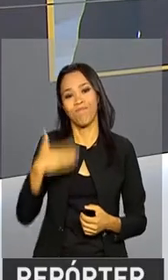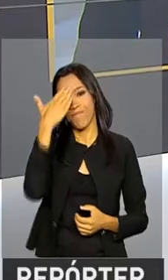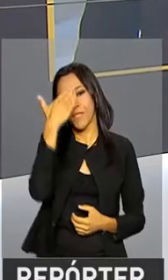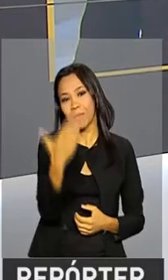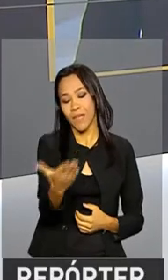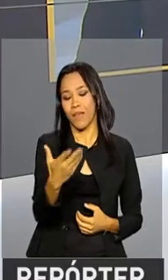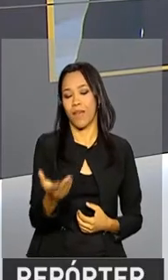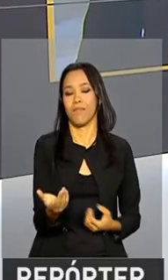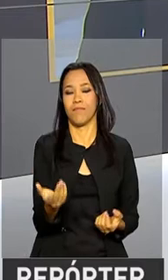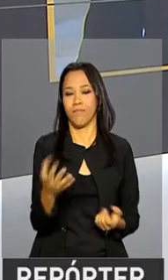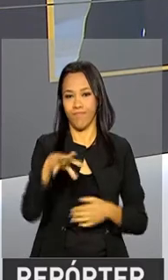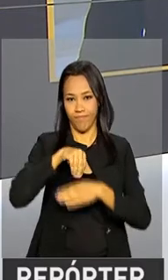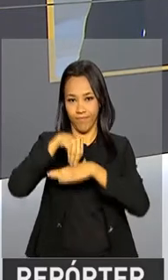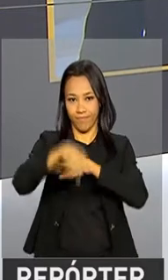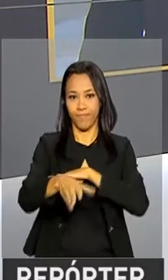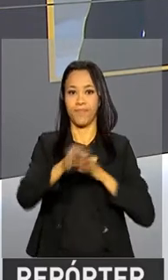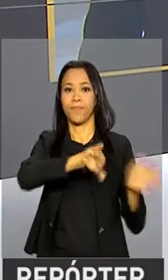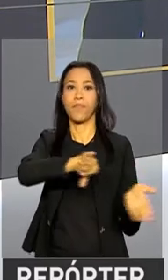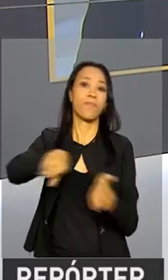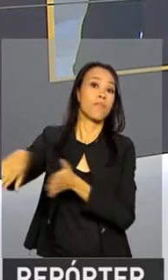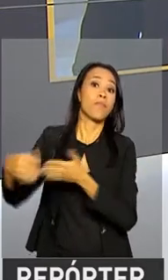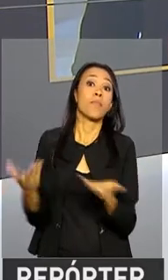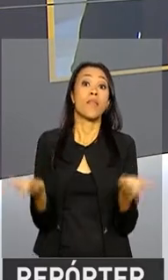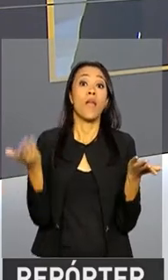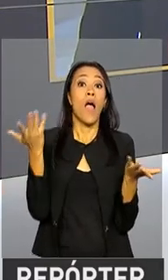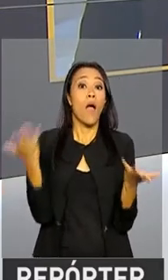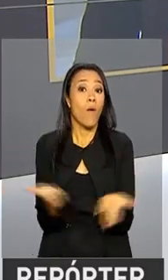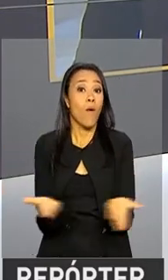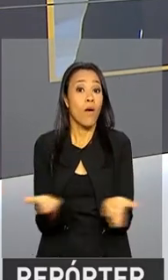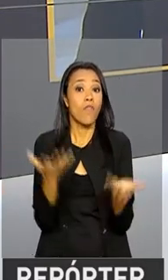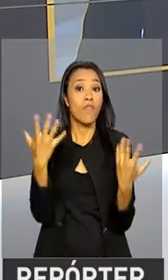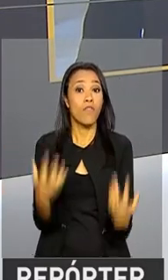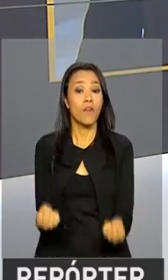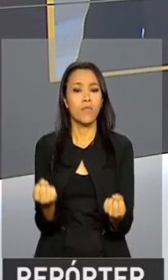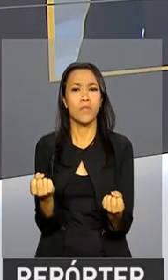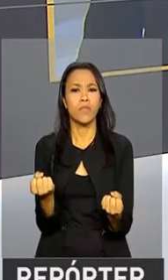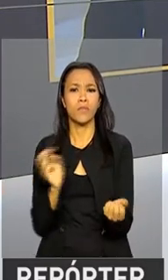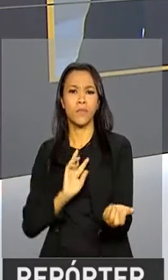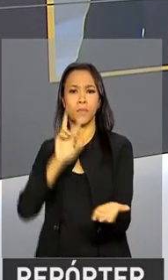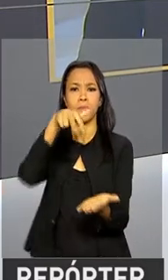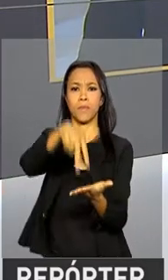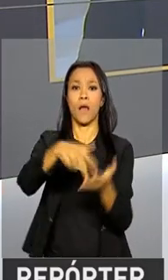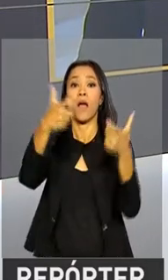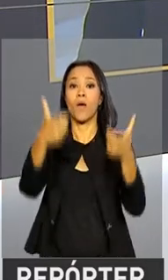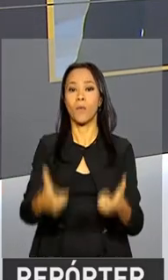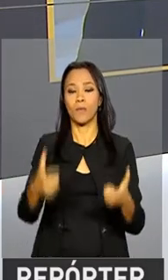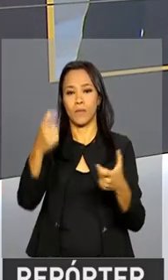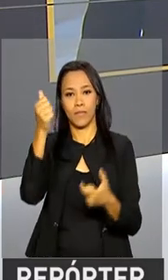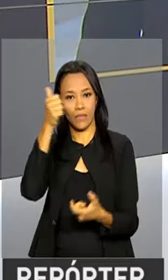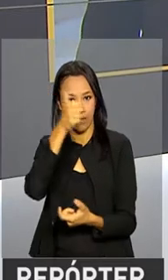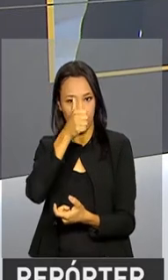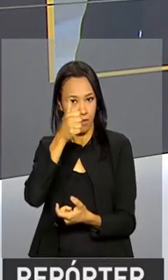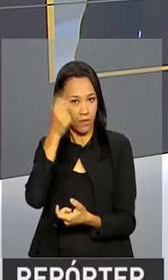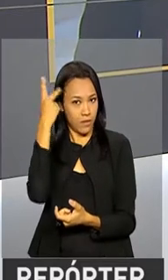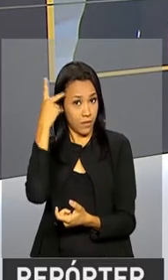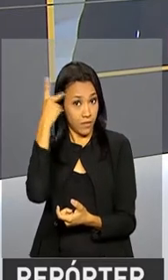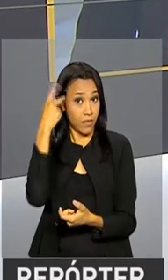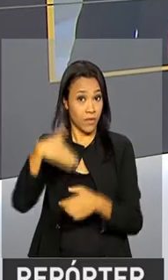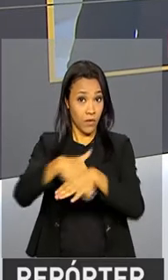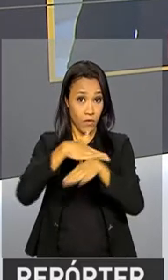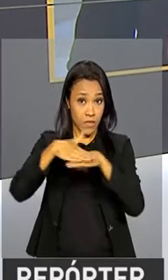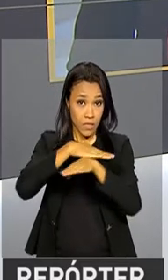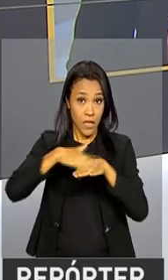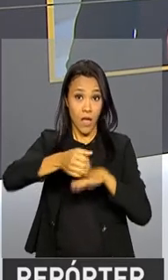obrigado pelas suas informações e de brasília vamos agora ao vivo para são paulo conversar com o repórter leonardo meira